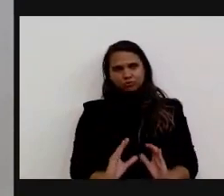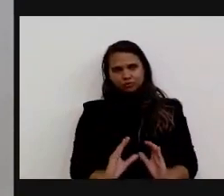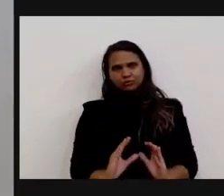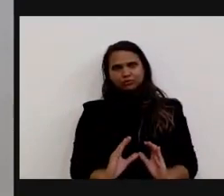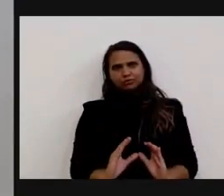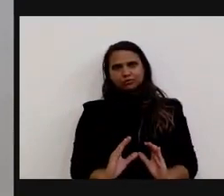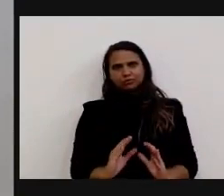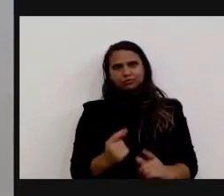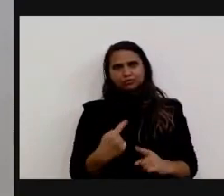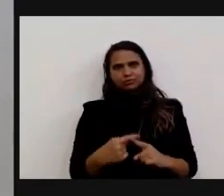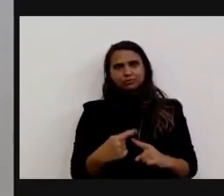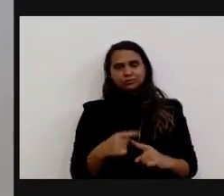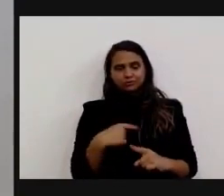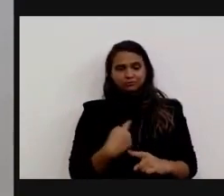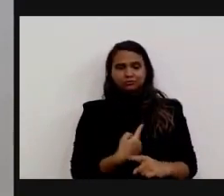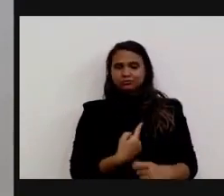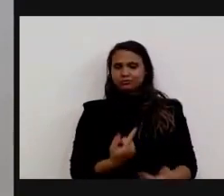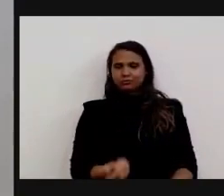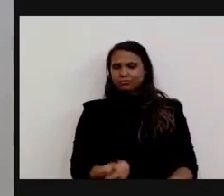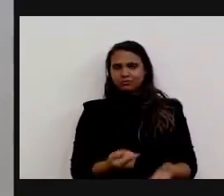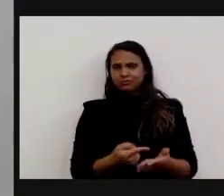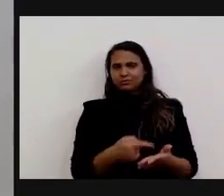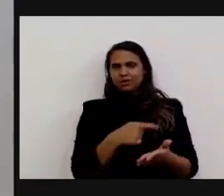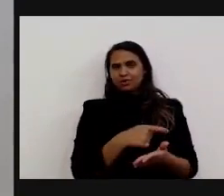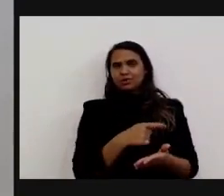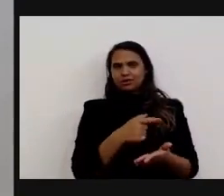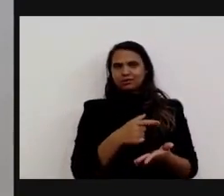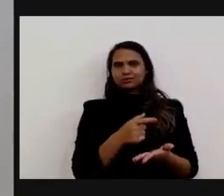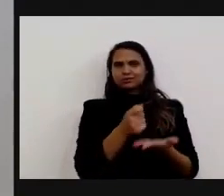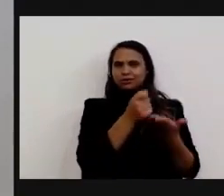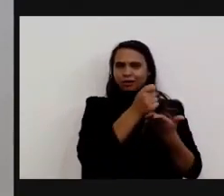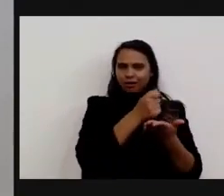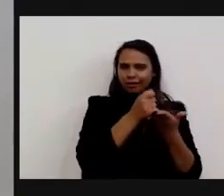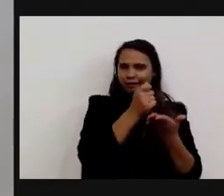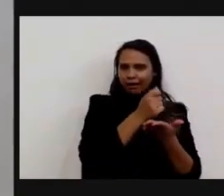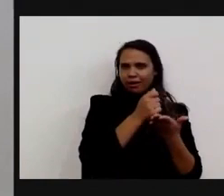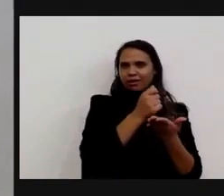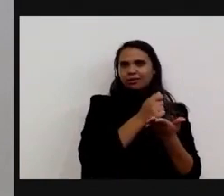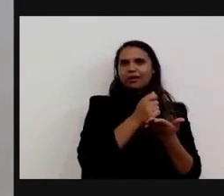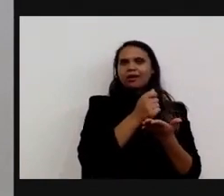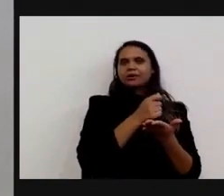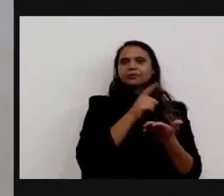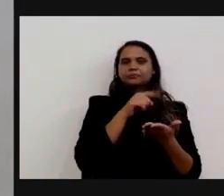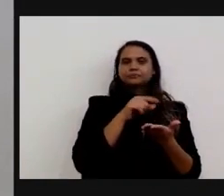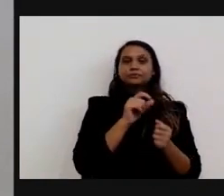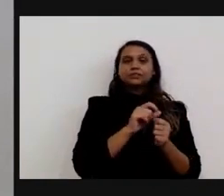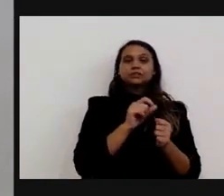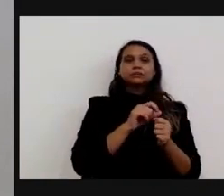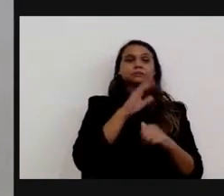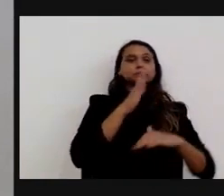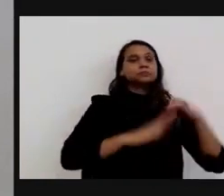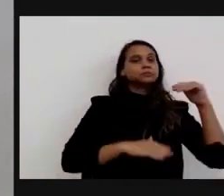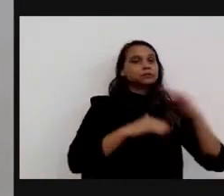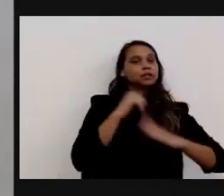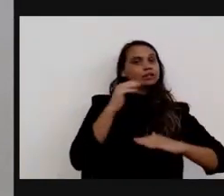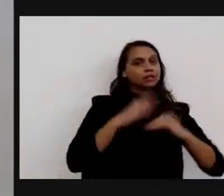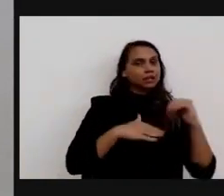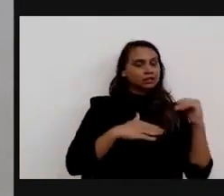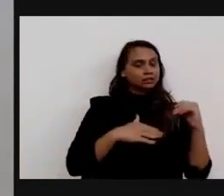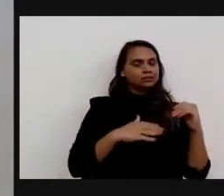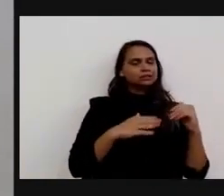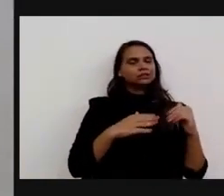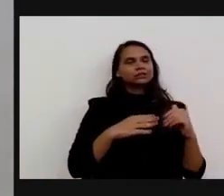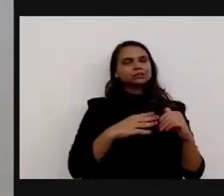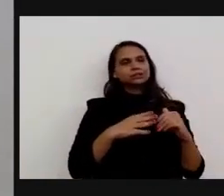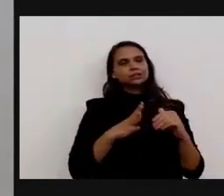existem praias é o que a gente faz no Bora no laboratório A gente experimenta práticas de gestão que são simples que são intuitivas simples